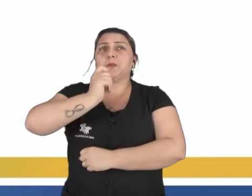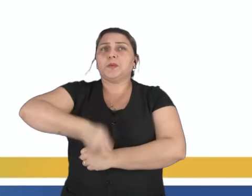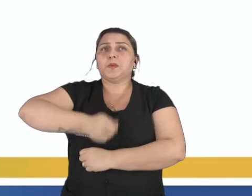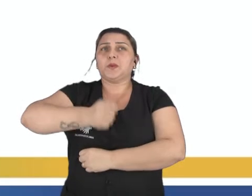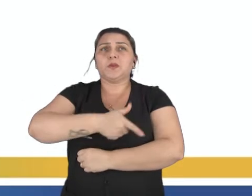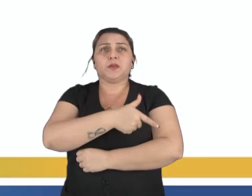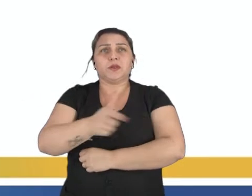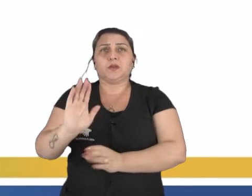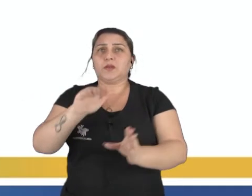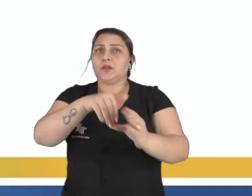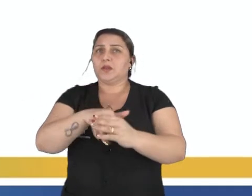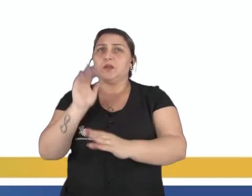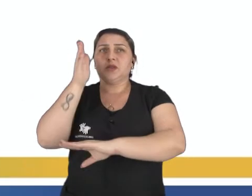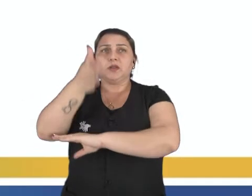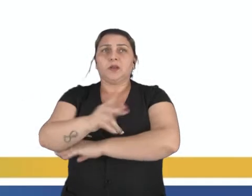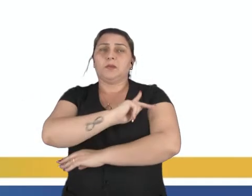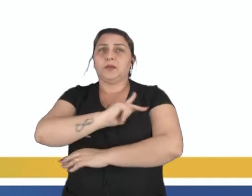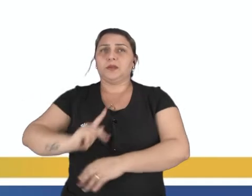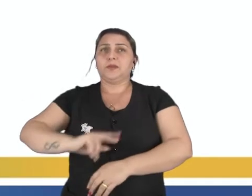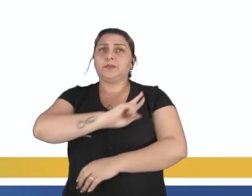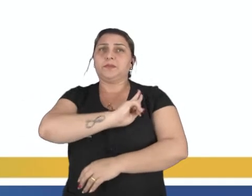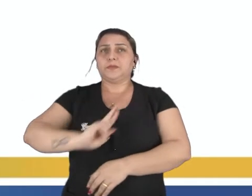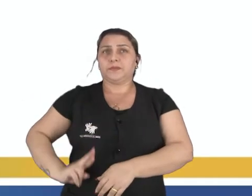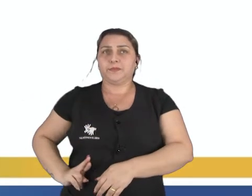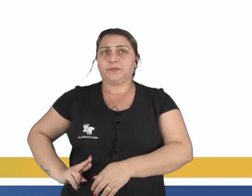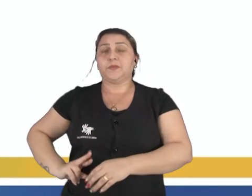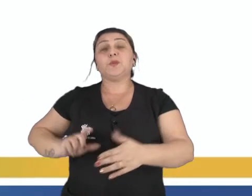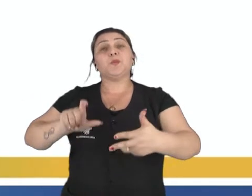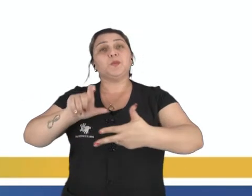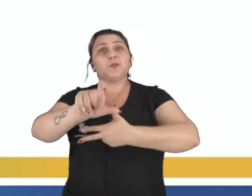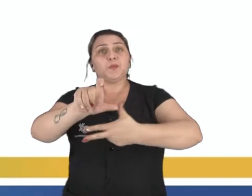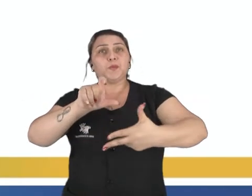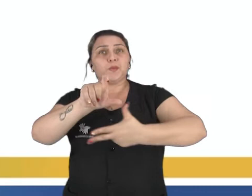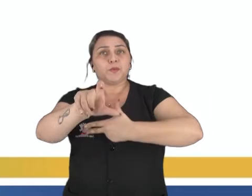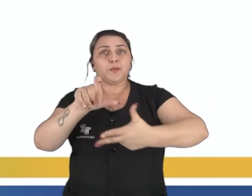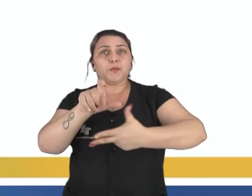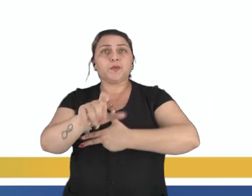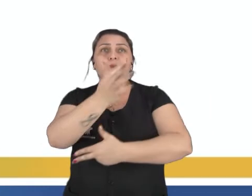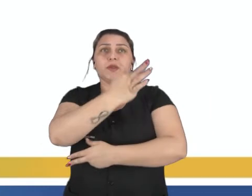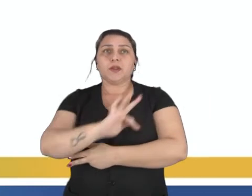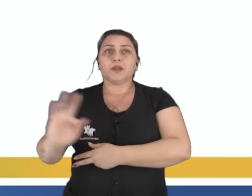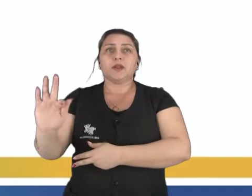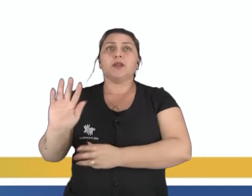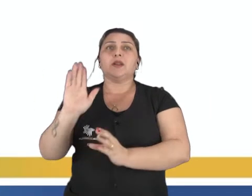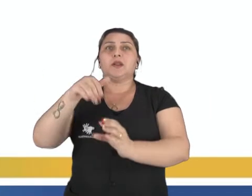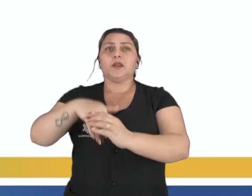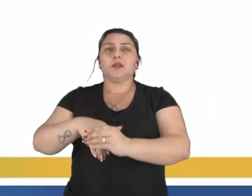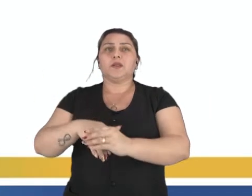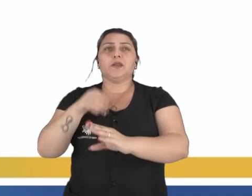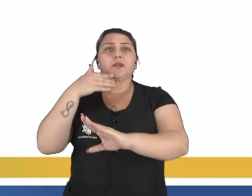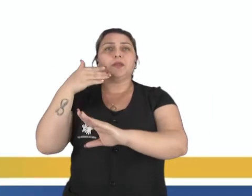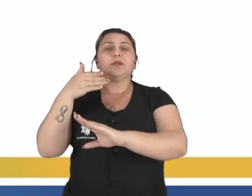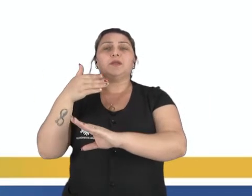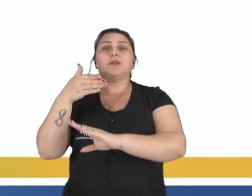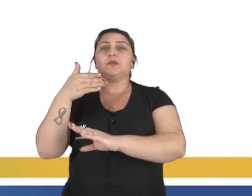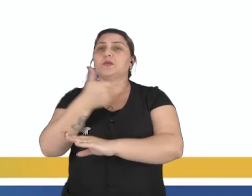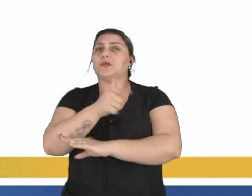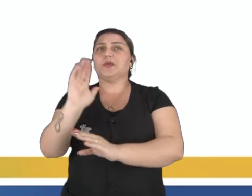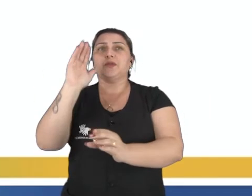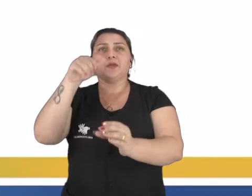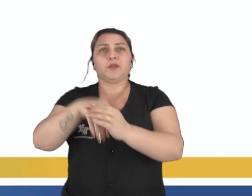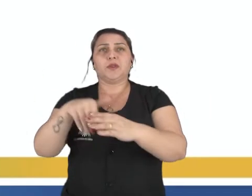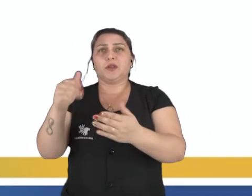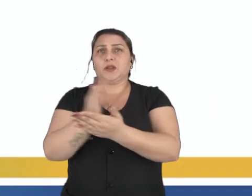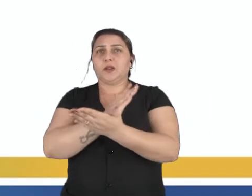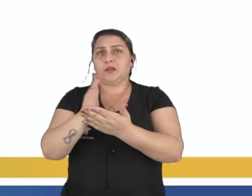não ocorreu nenhuma eleição direta para presidente da República. Os chefes do Executivo Federal eram eleitos indiretamente, sendo